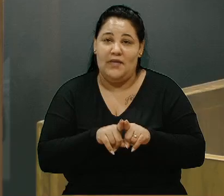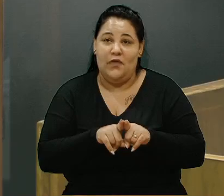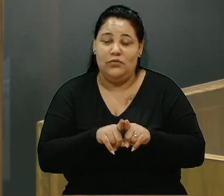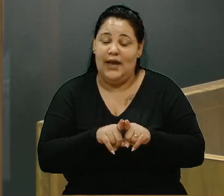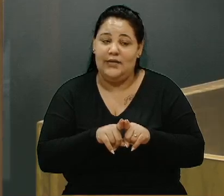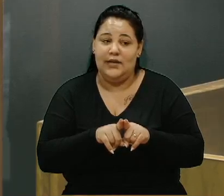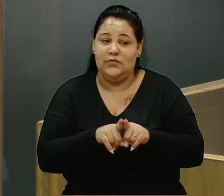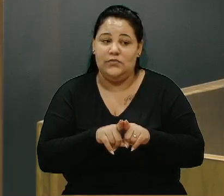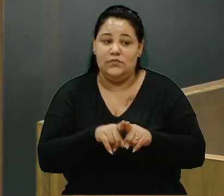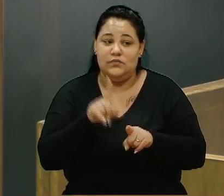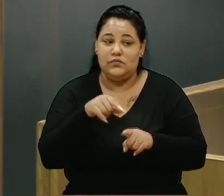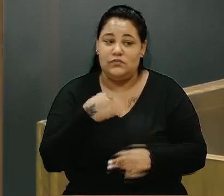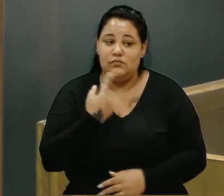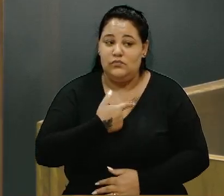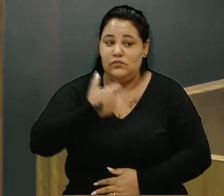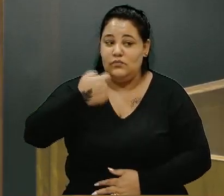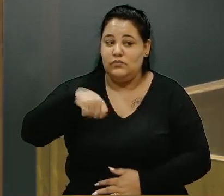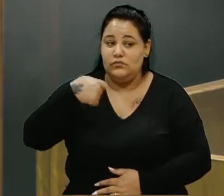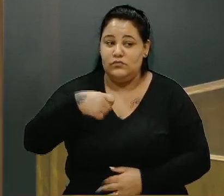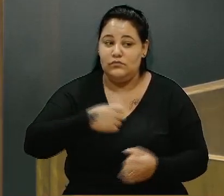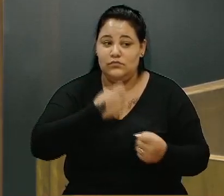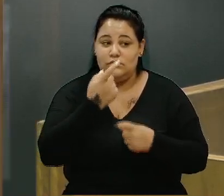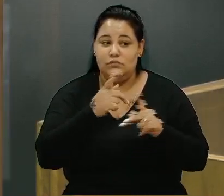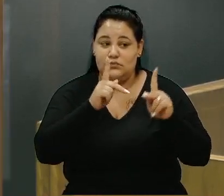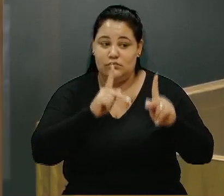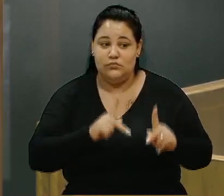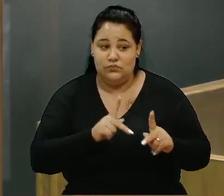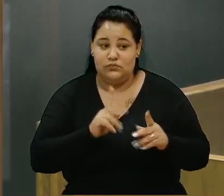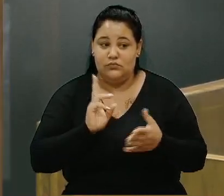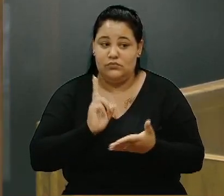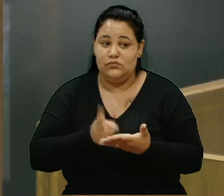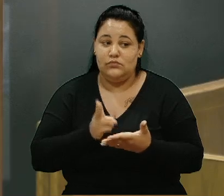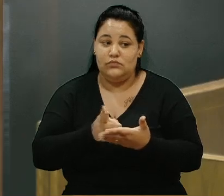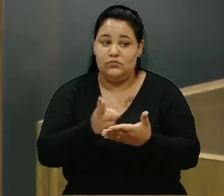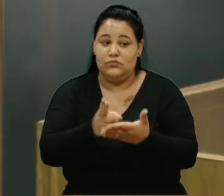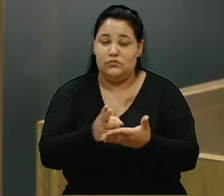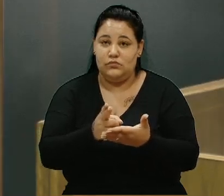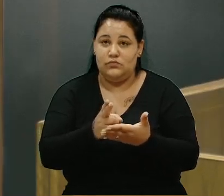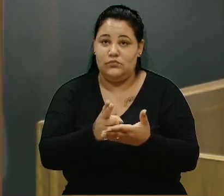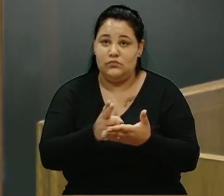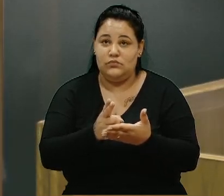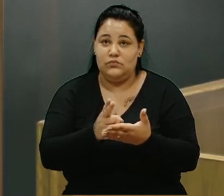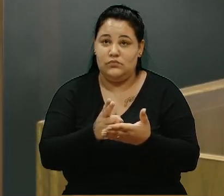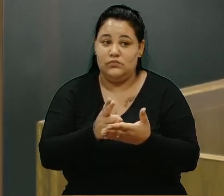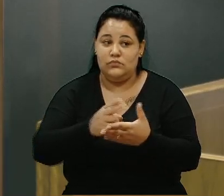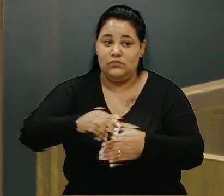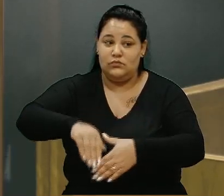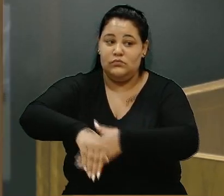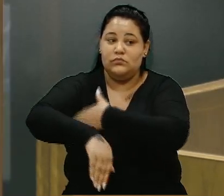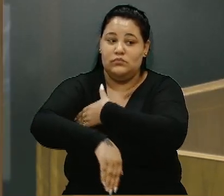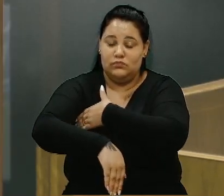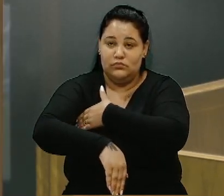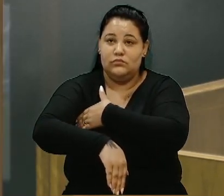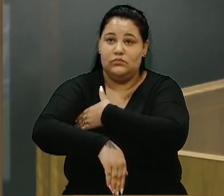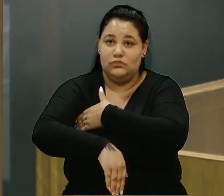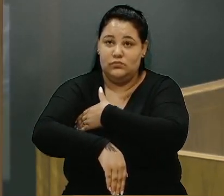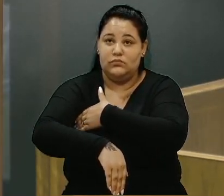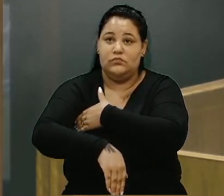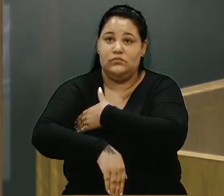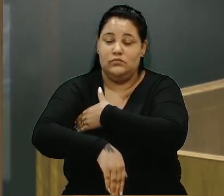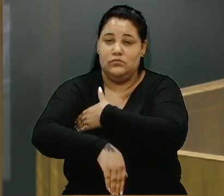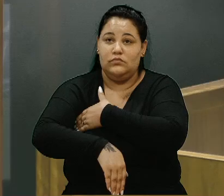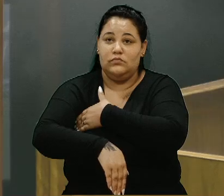nós precisamos alguém permanentemente em Brasília, com uma pastinha embaixo do braço, batendo